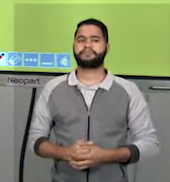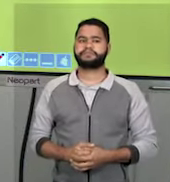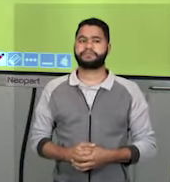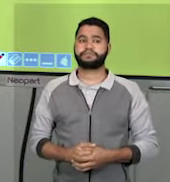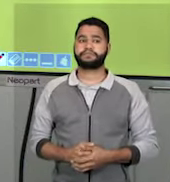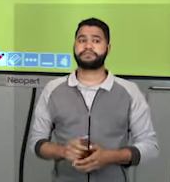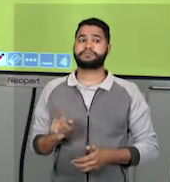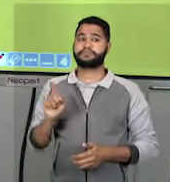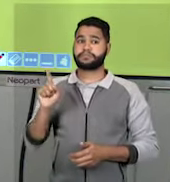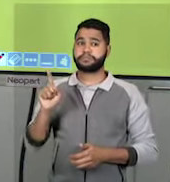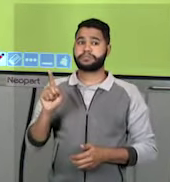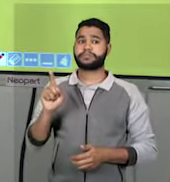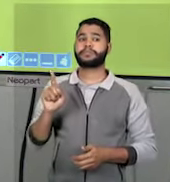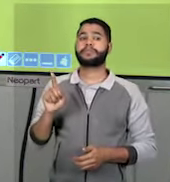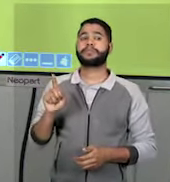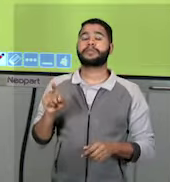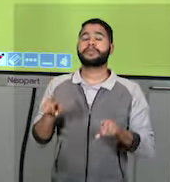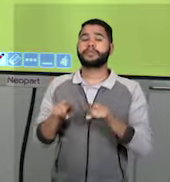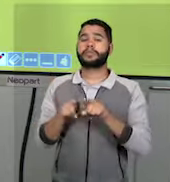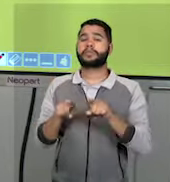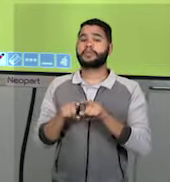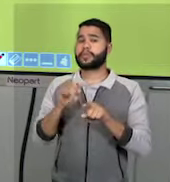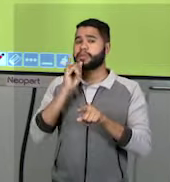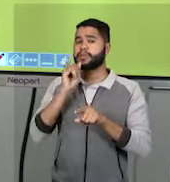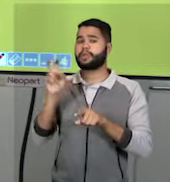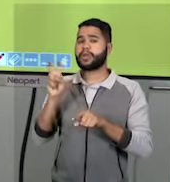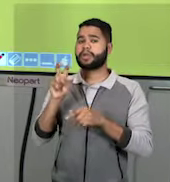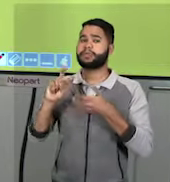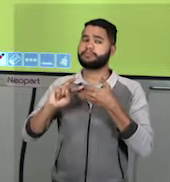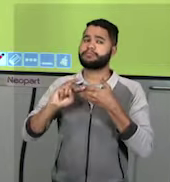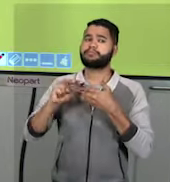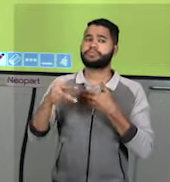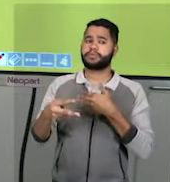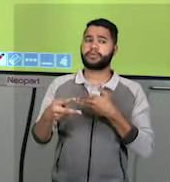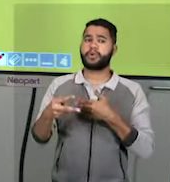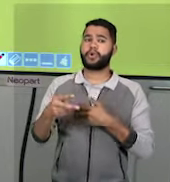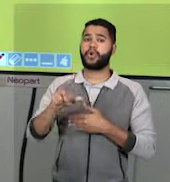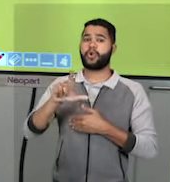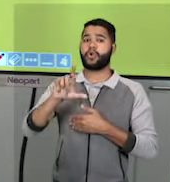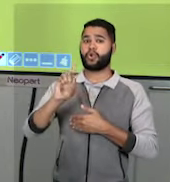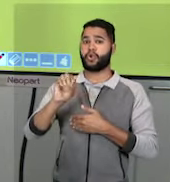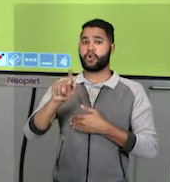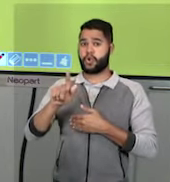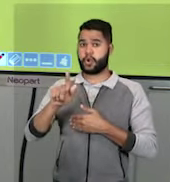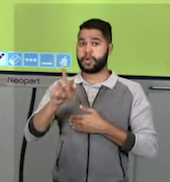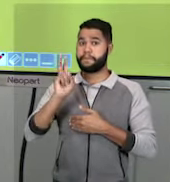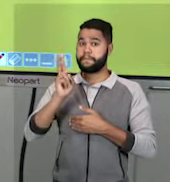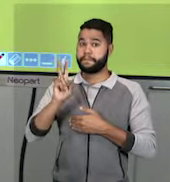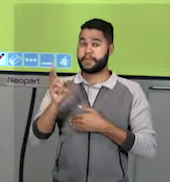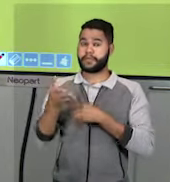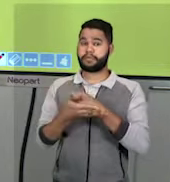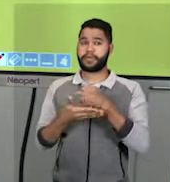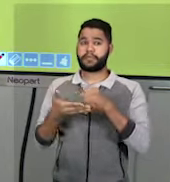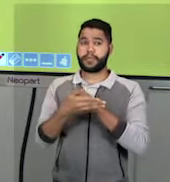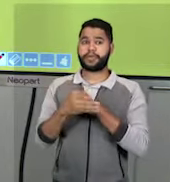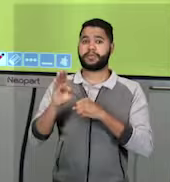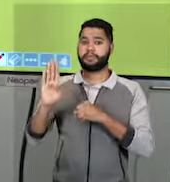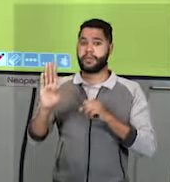Então a quinta consequência é quando eu tenho um logaritmo de mesma base, ó, mesma base B,